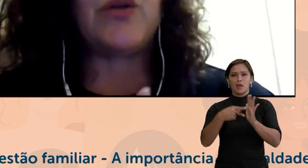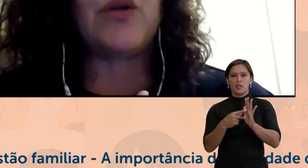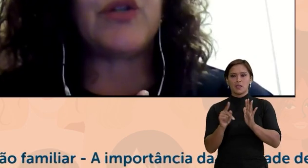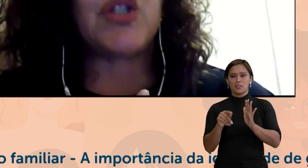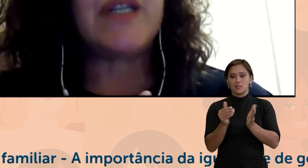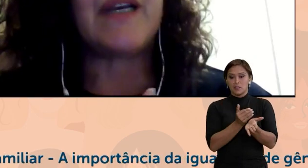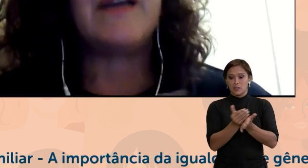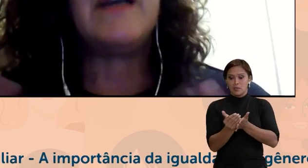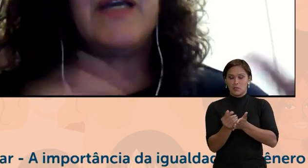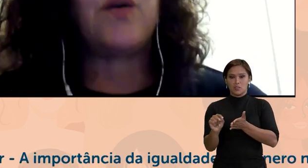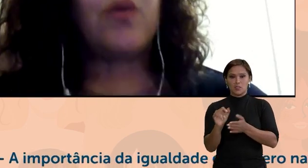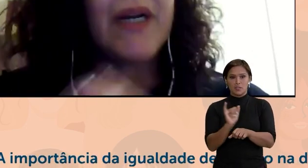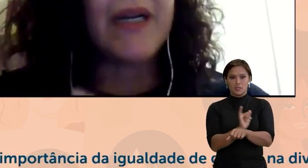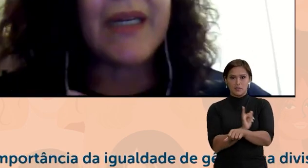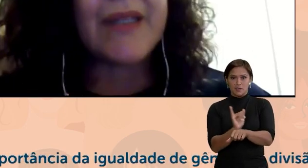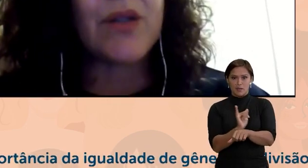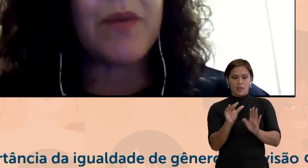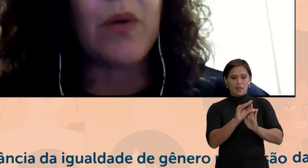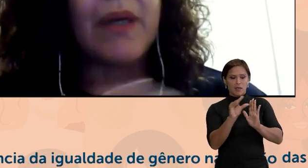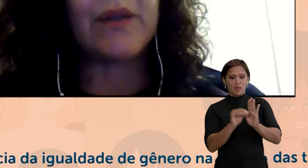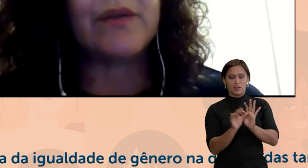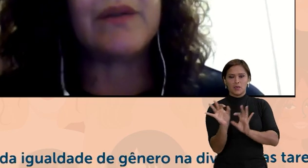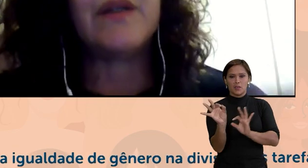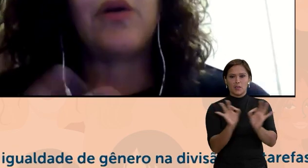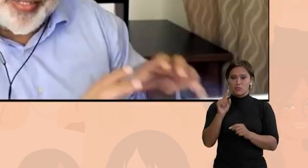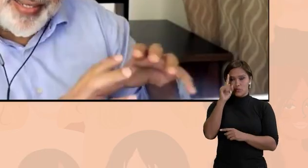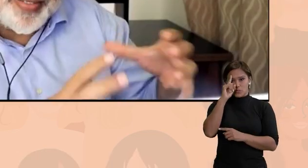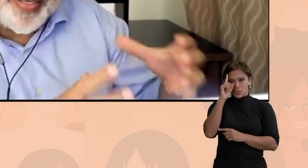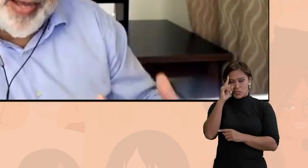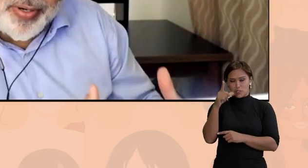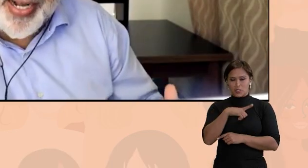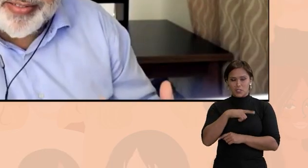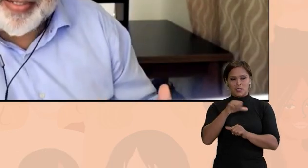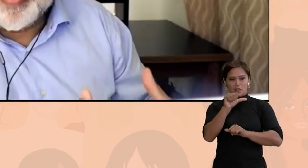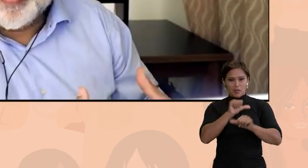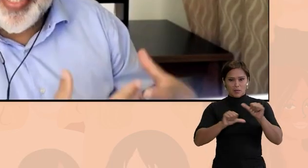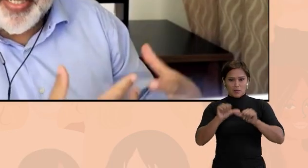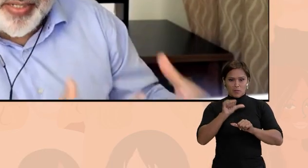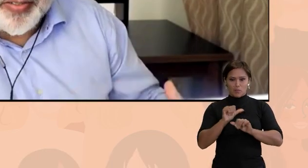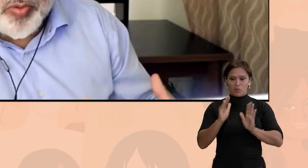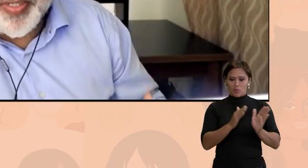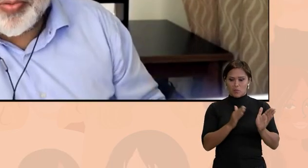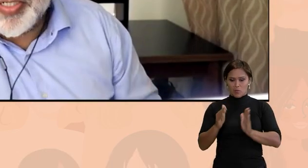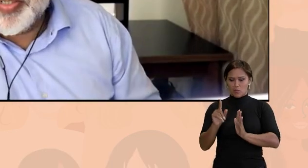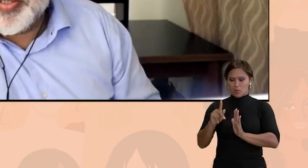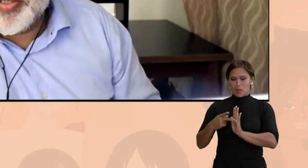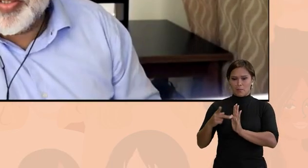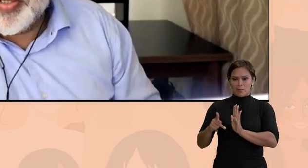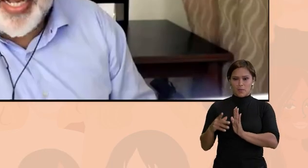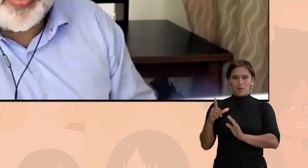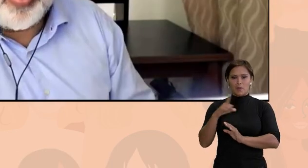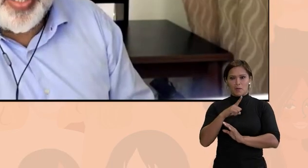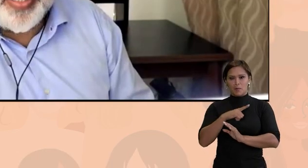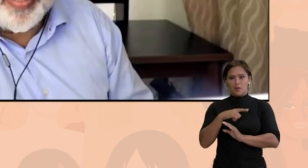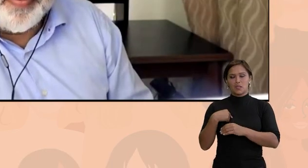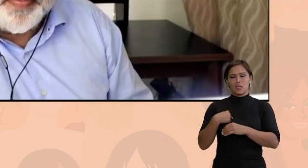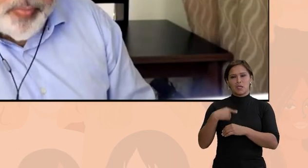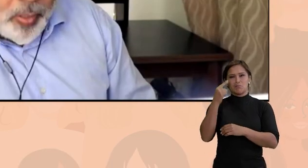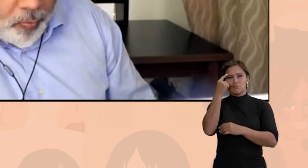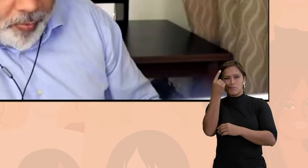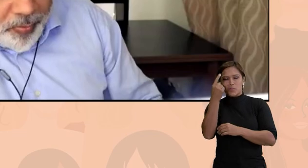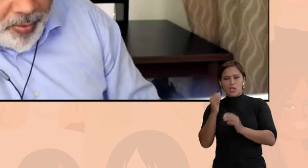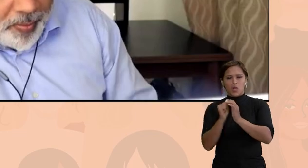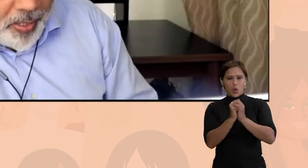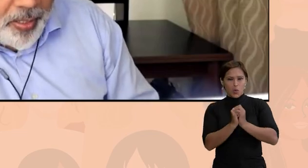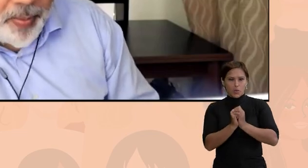compartilharam experiências sobre gestão de finanças e de tempo e como é importante a divisão de tarefas entre homens e mulheres na